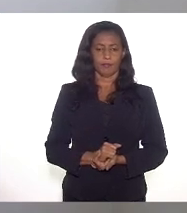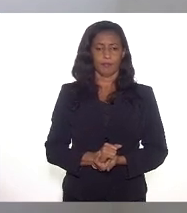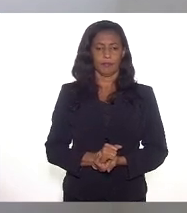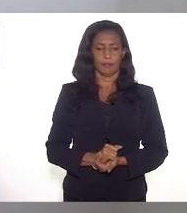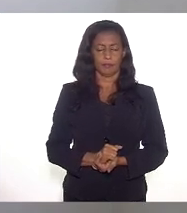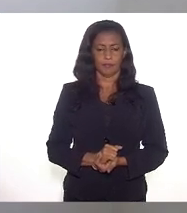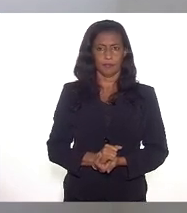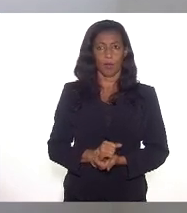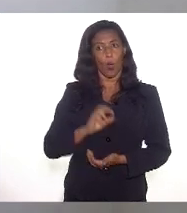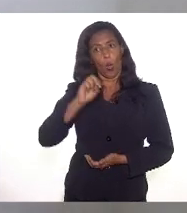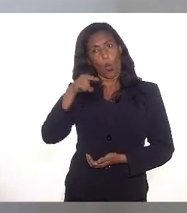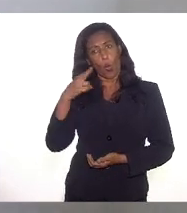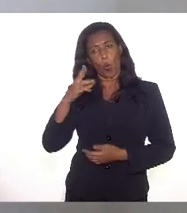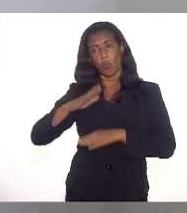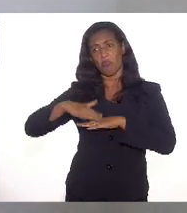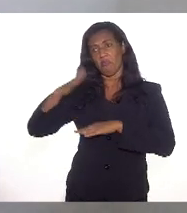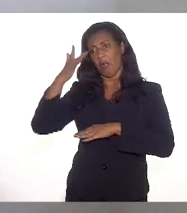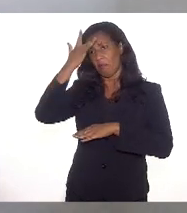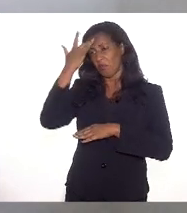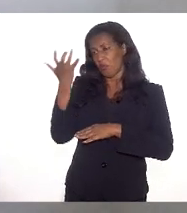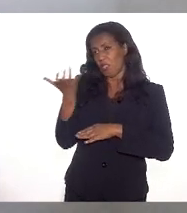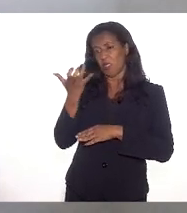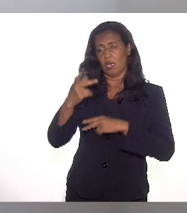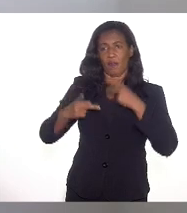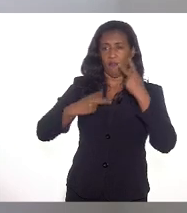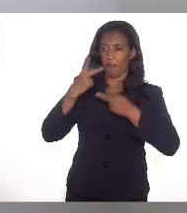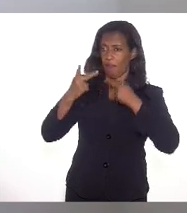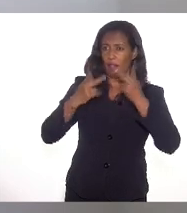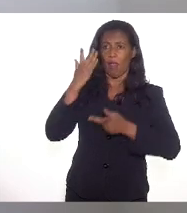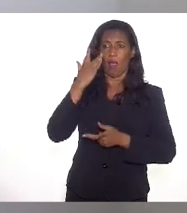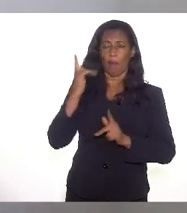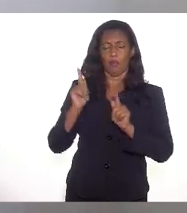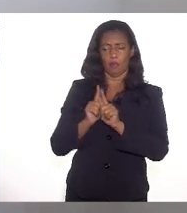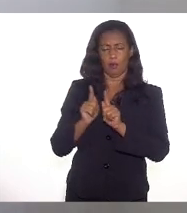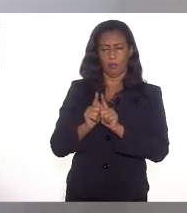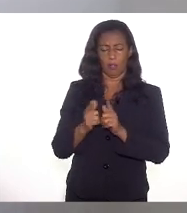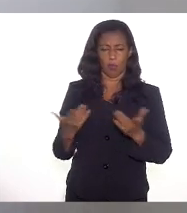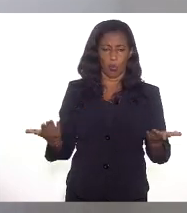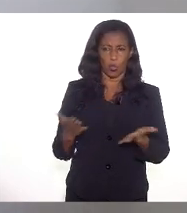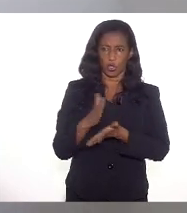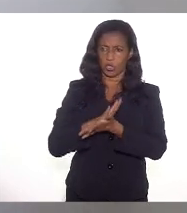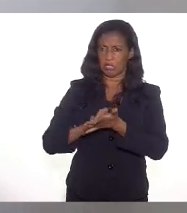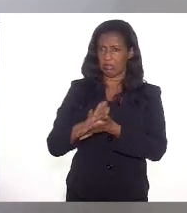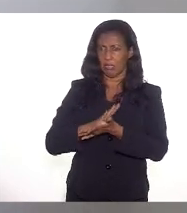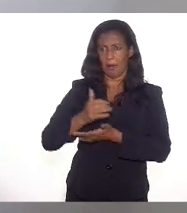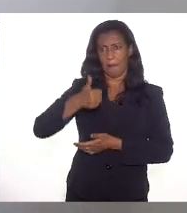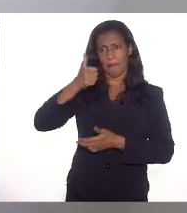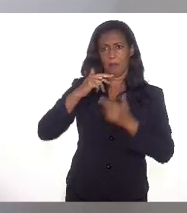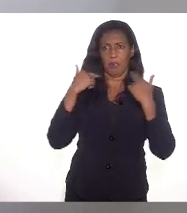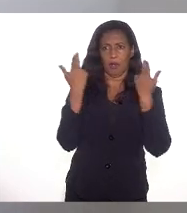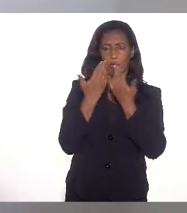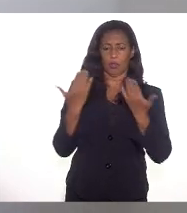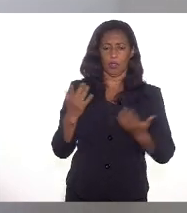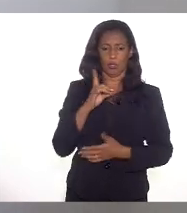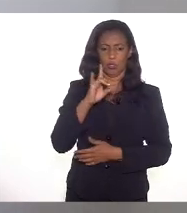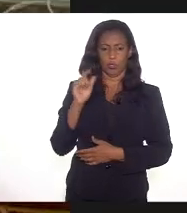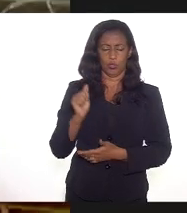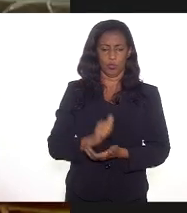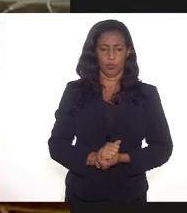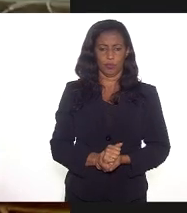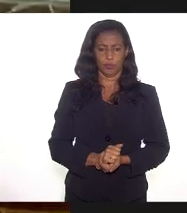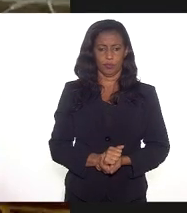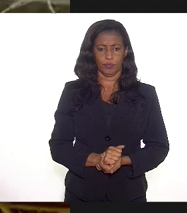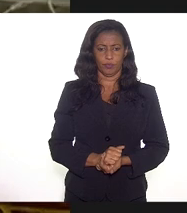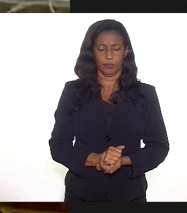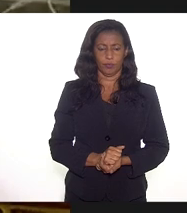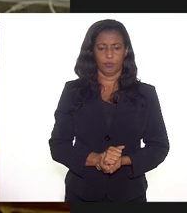quem desejar falar, fazer a inscrição para discutir. Então, nada mais a tratar na primeira sessão extraordinária do dia. Pela ordem, senhor